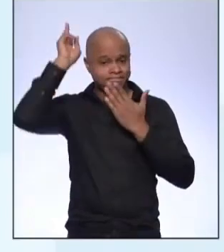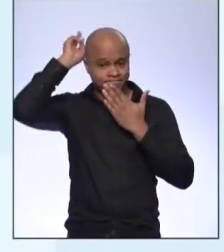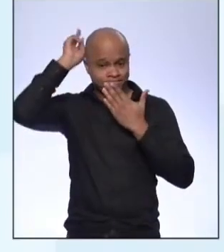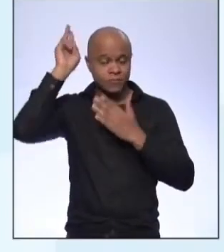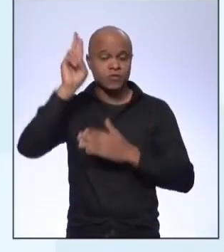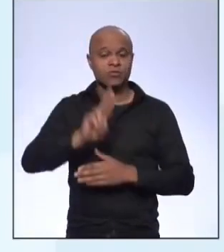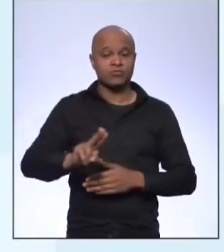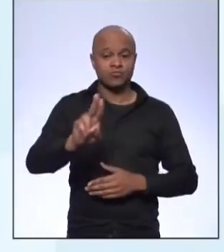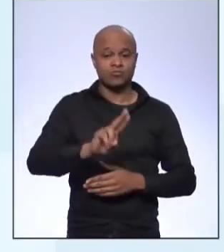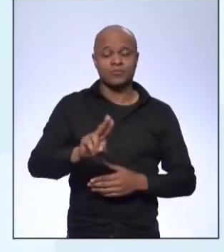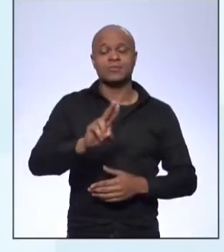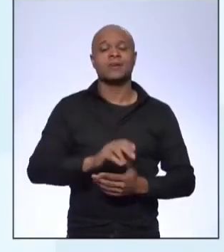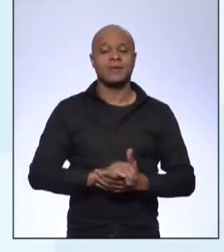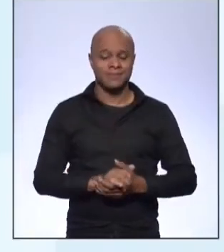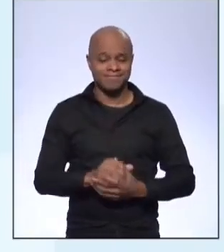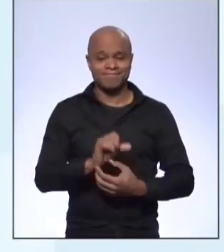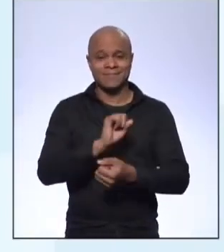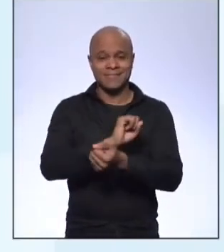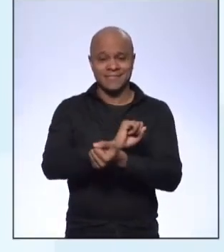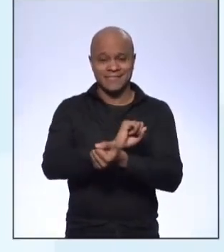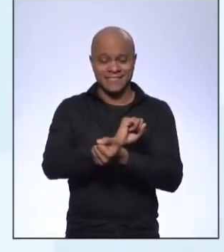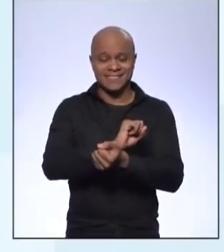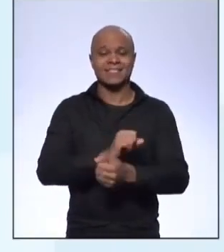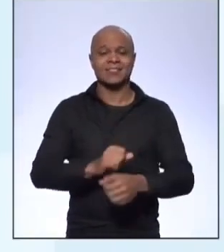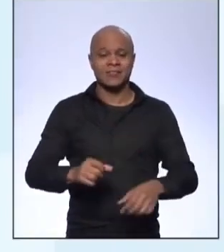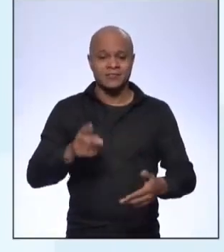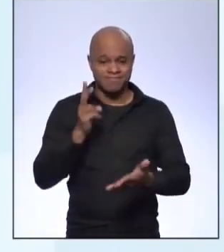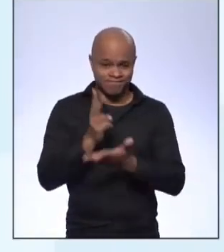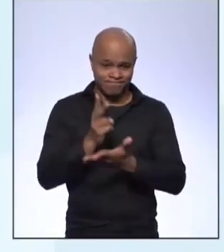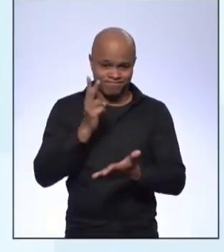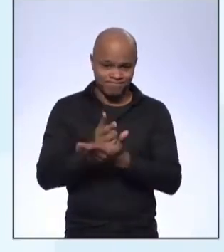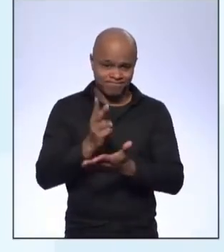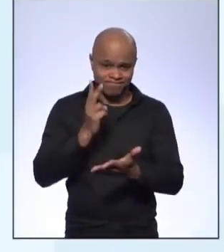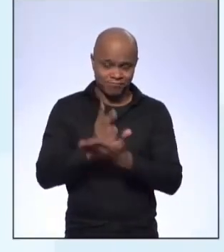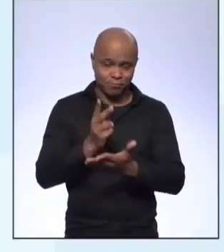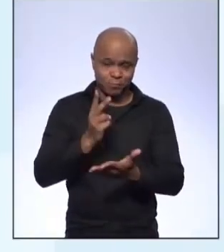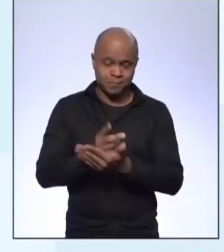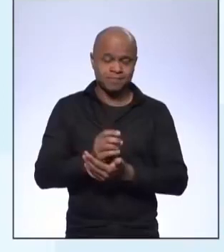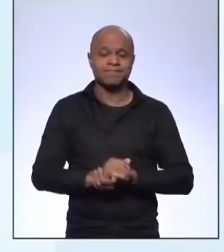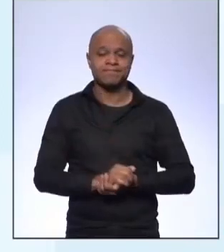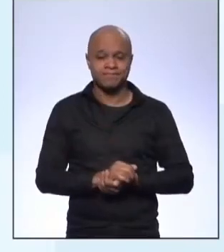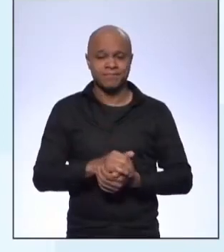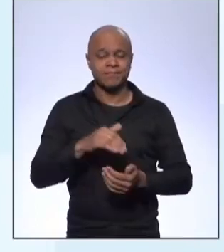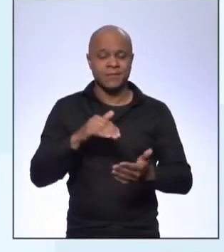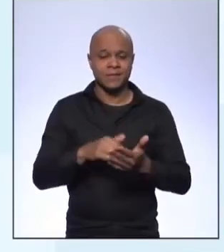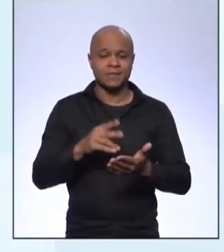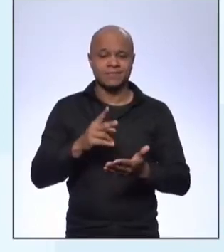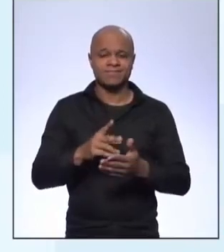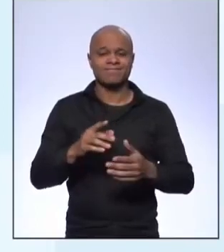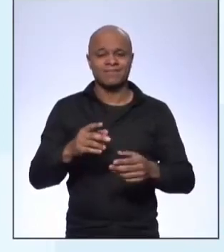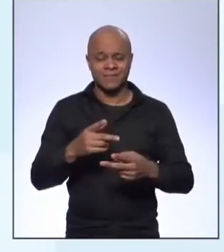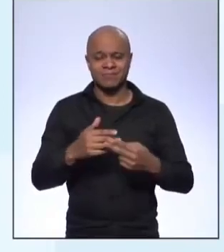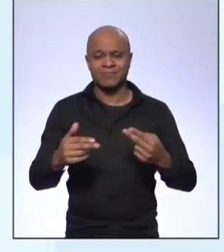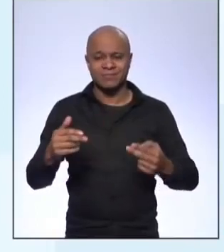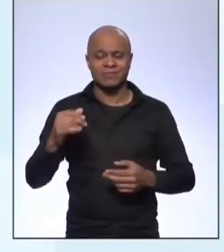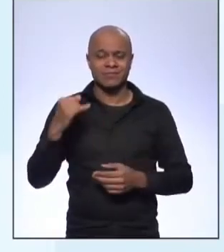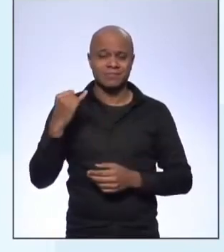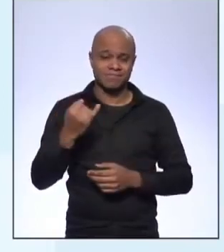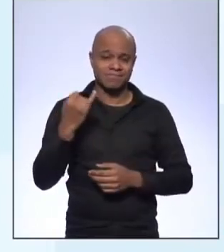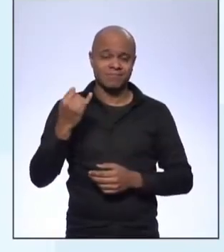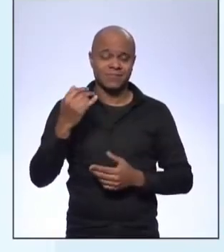obra escravizada, braçal e muitas vezes envolvendo até crueldade no tratamento,